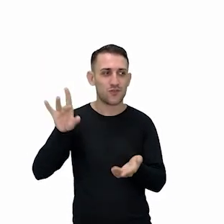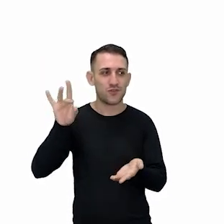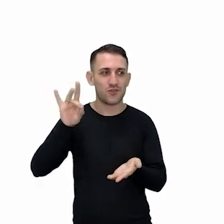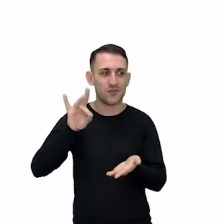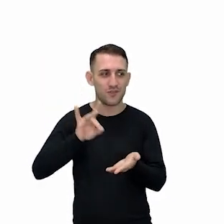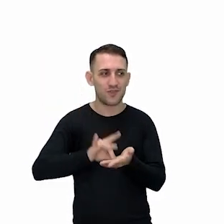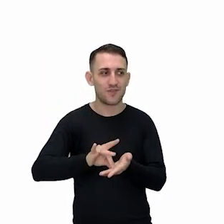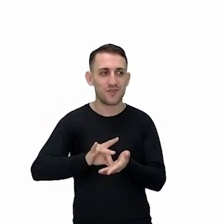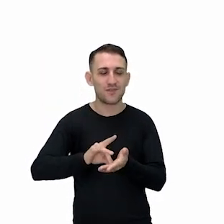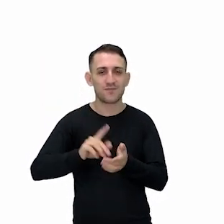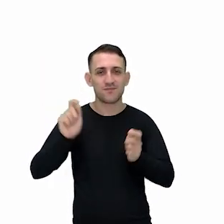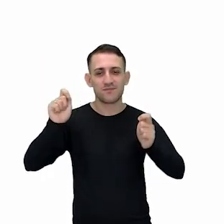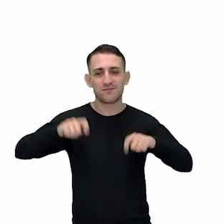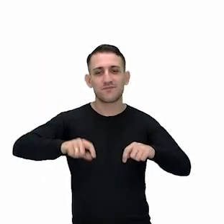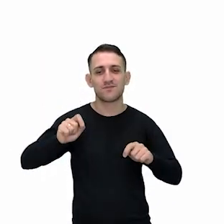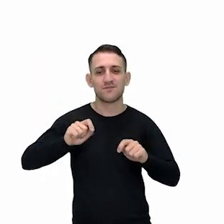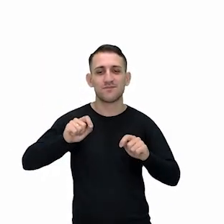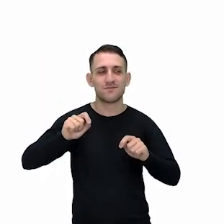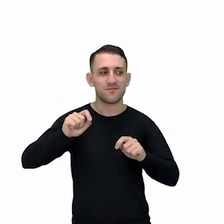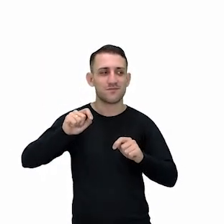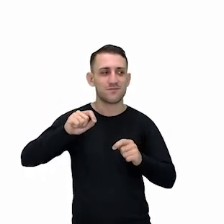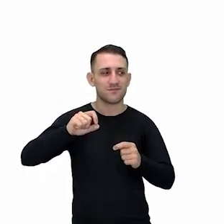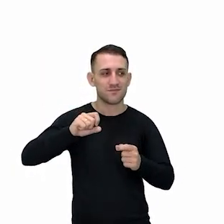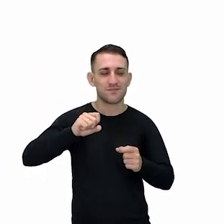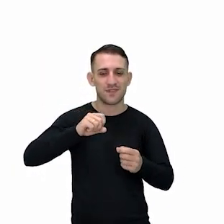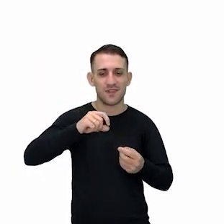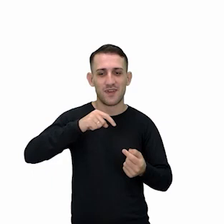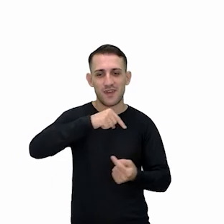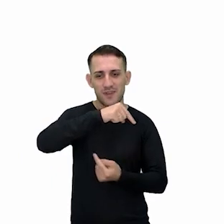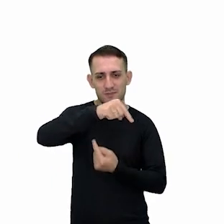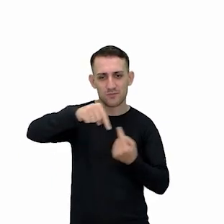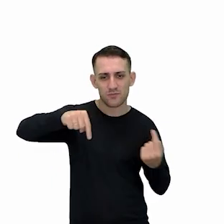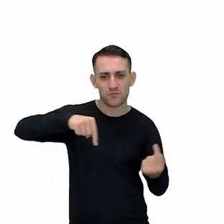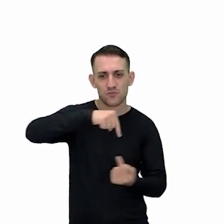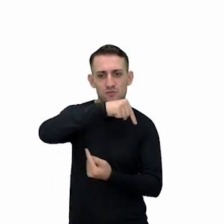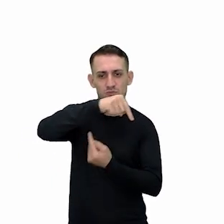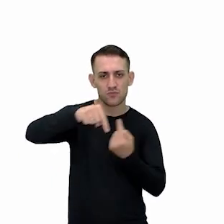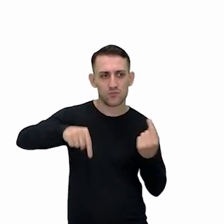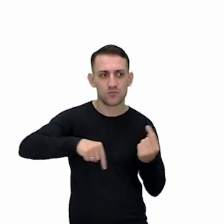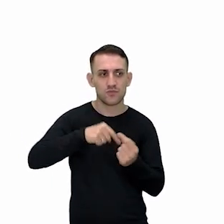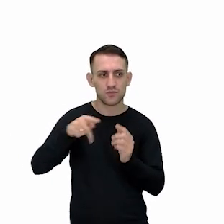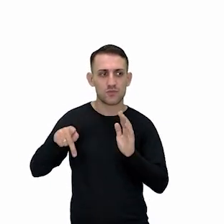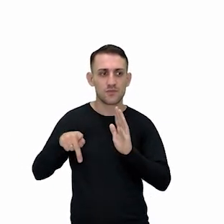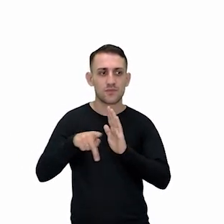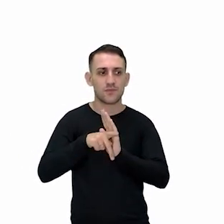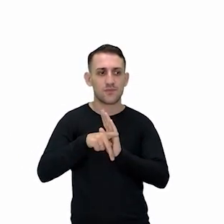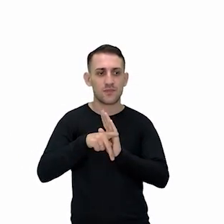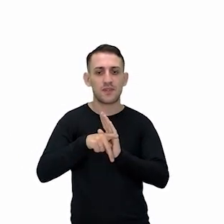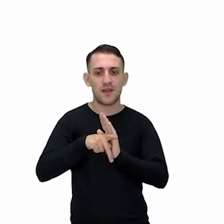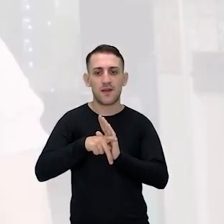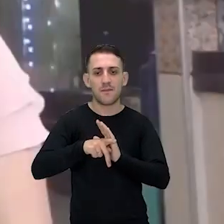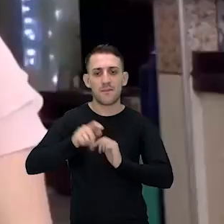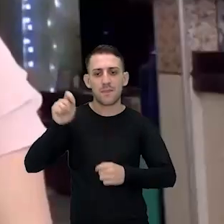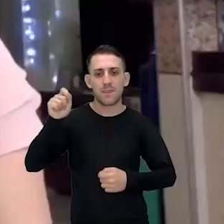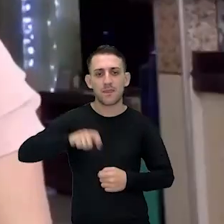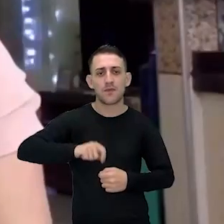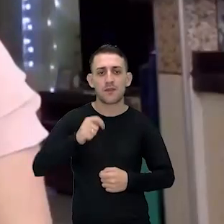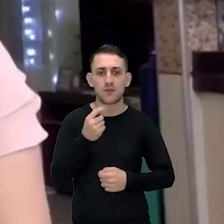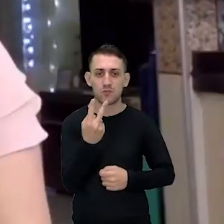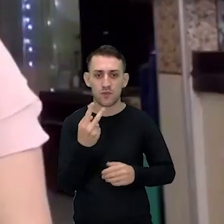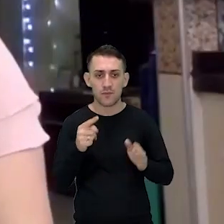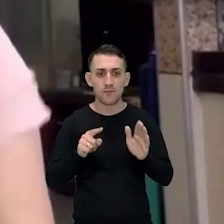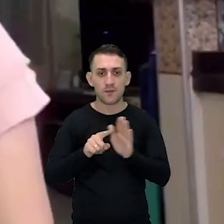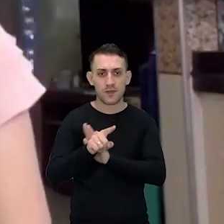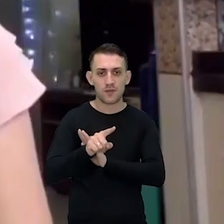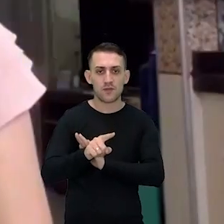demais astros do sistema solar girarem em torno dele? Então, esses 2